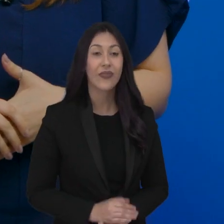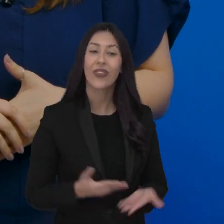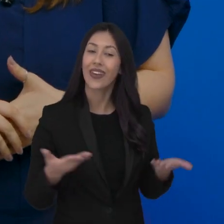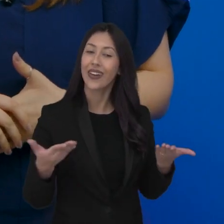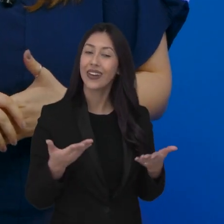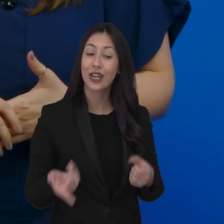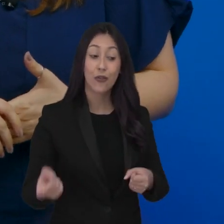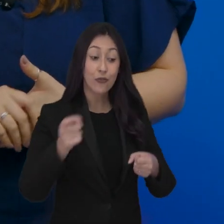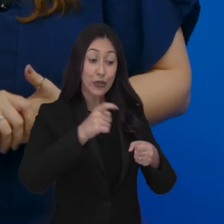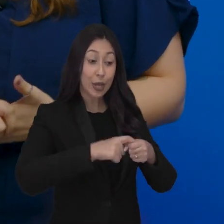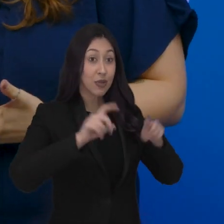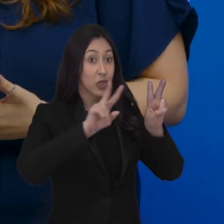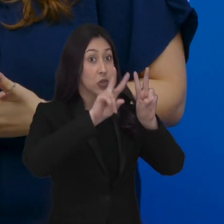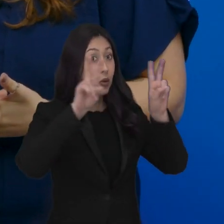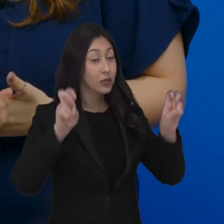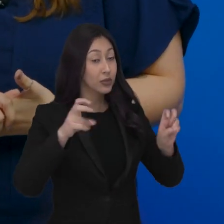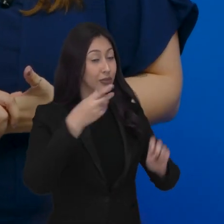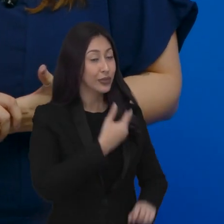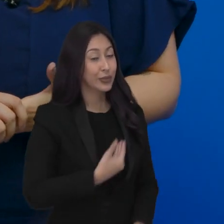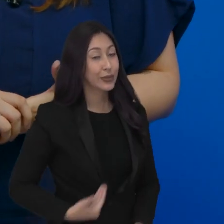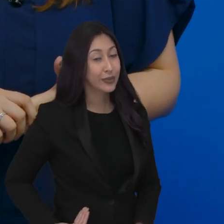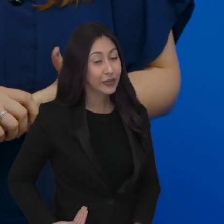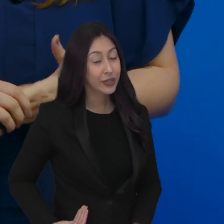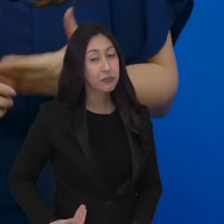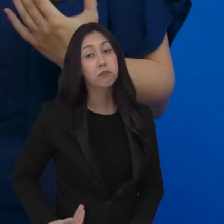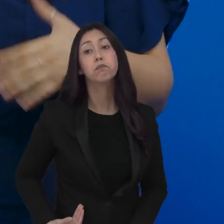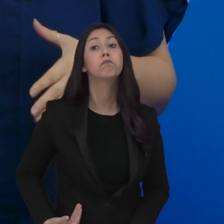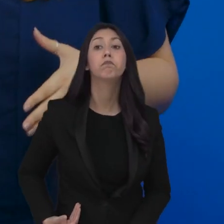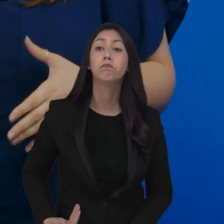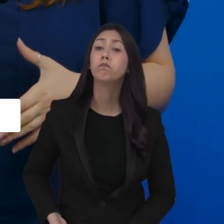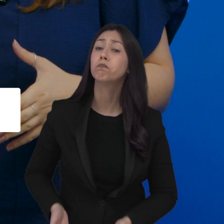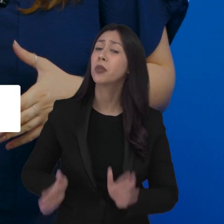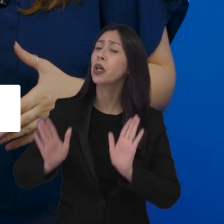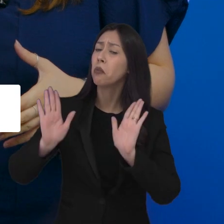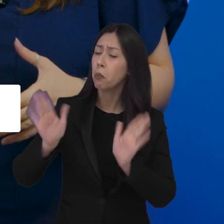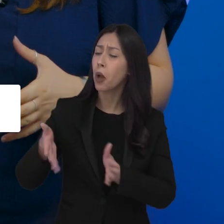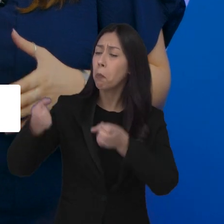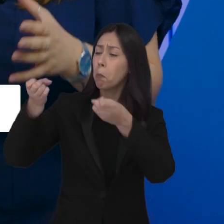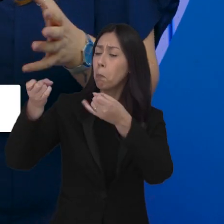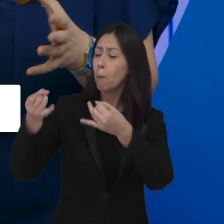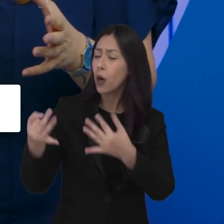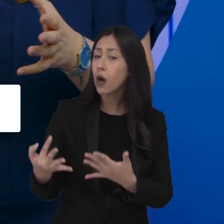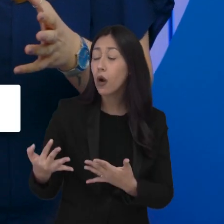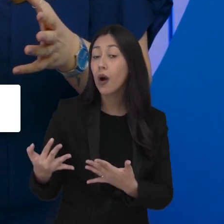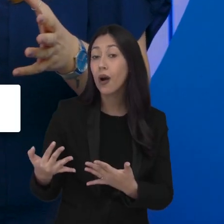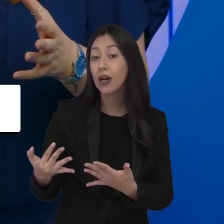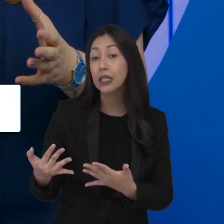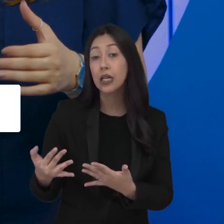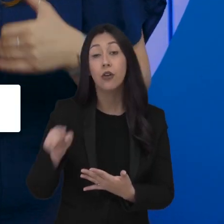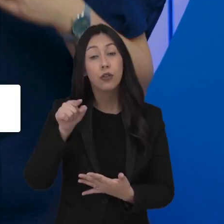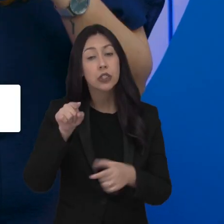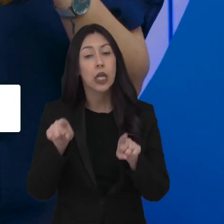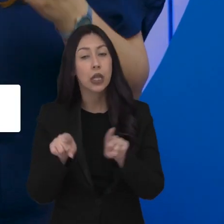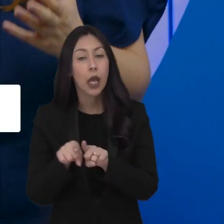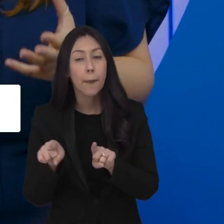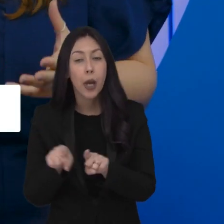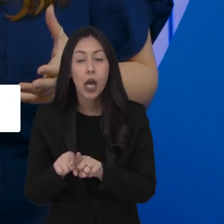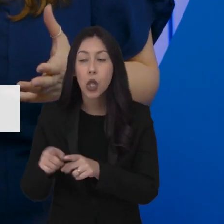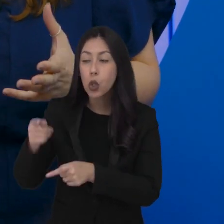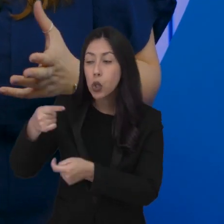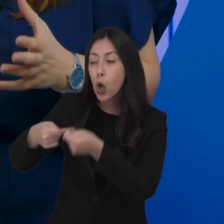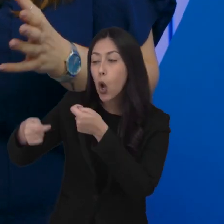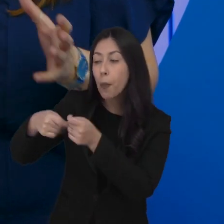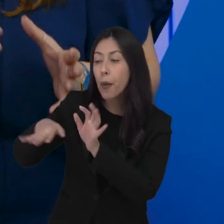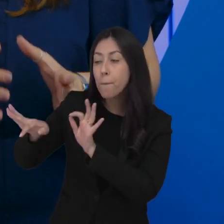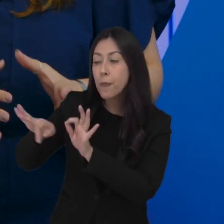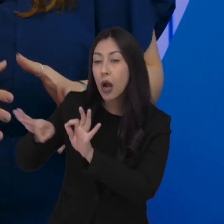Agora sim, voltamos a falar sobre o governo central. E como a gente falou no segundo bloco, de certo você faz um planejamento financeiro do